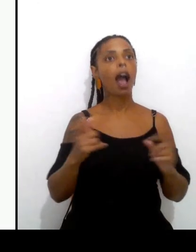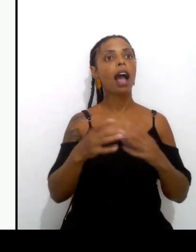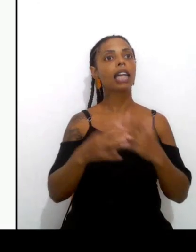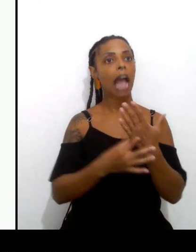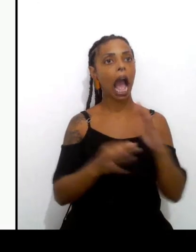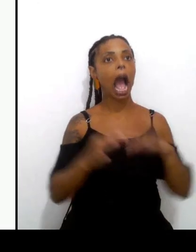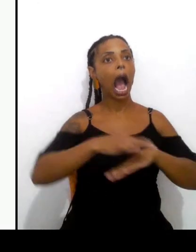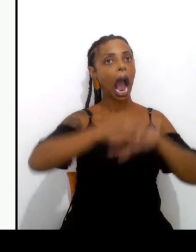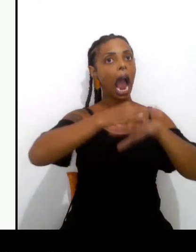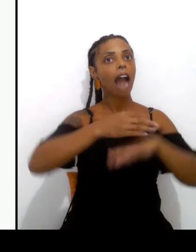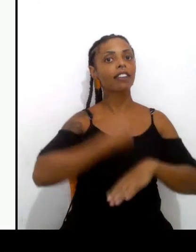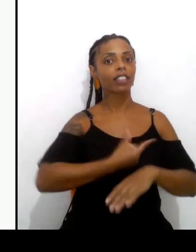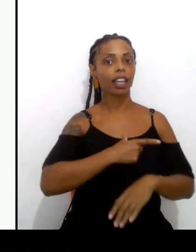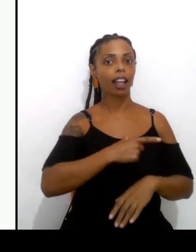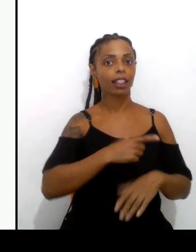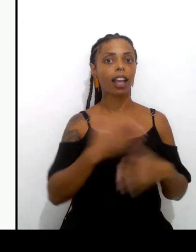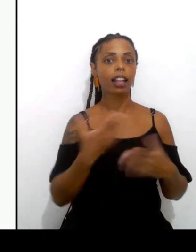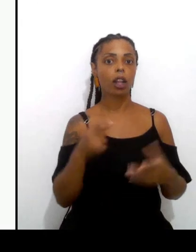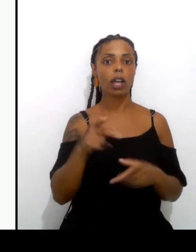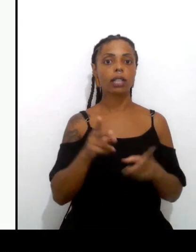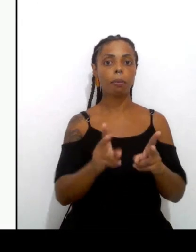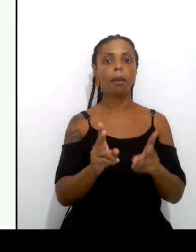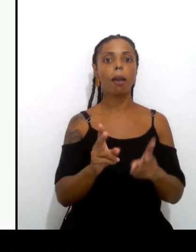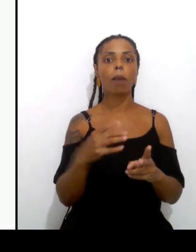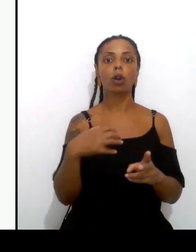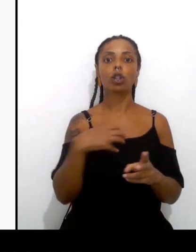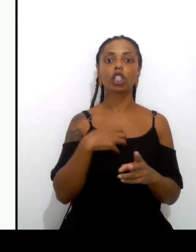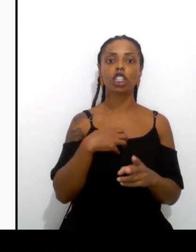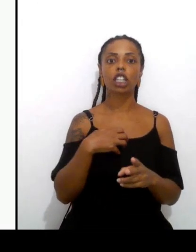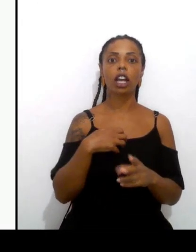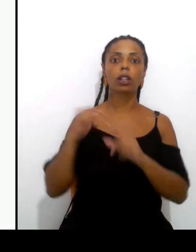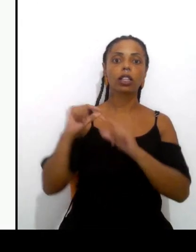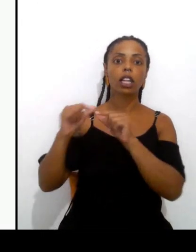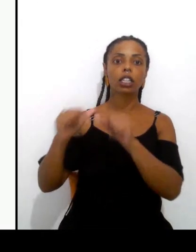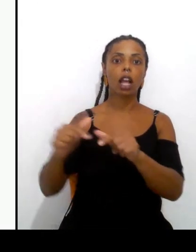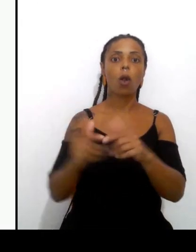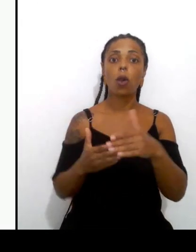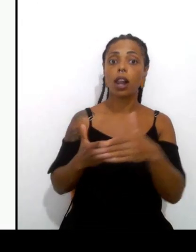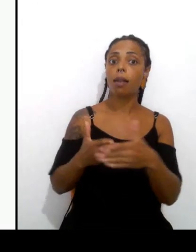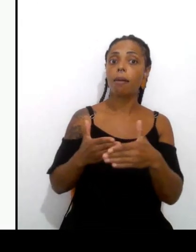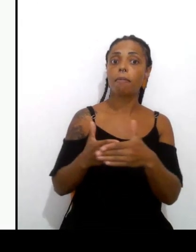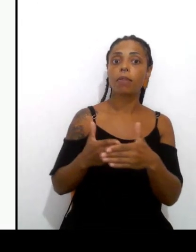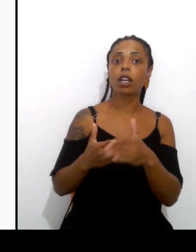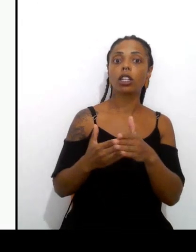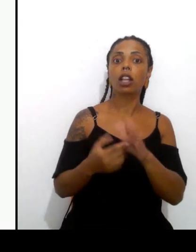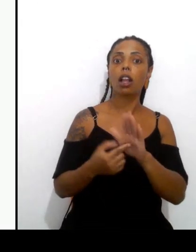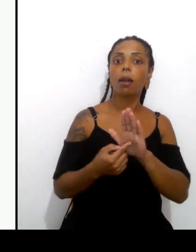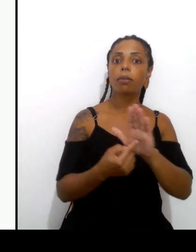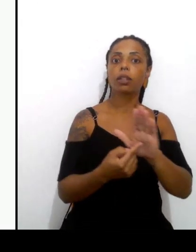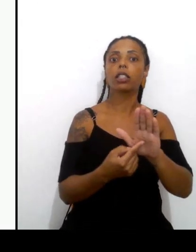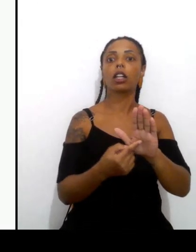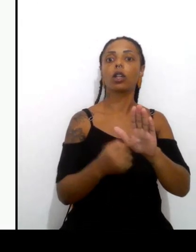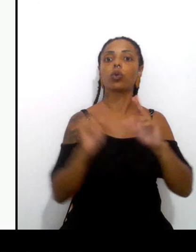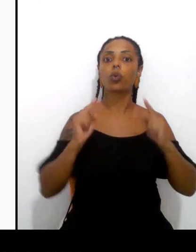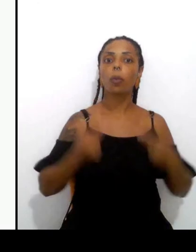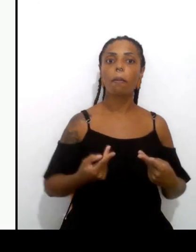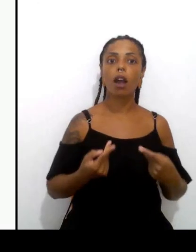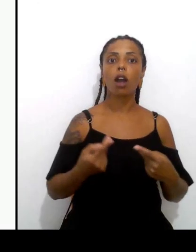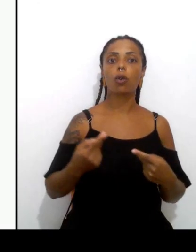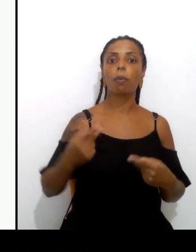configuração tradicional os limites da representação dos seres humanos em uma superfície